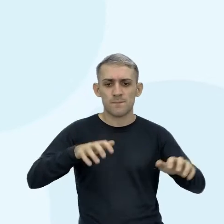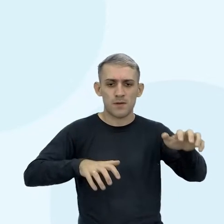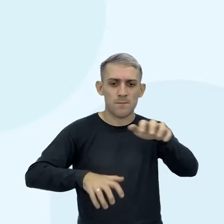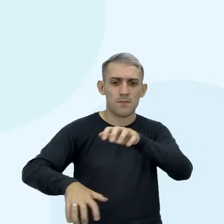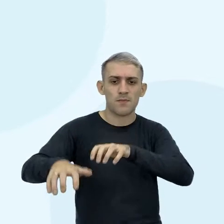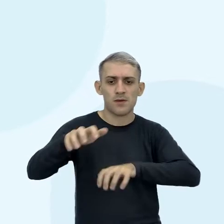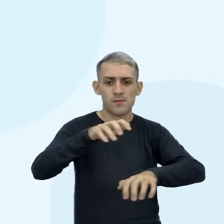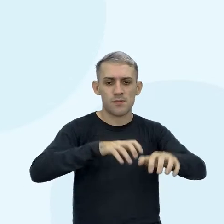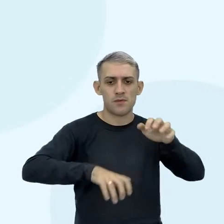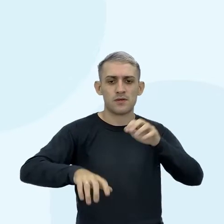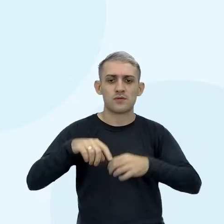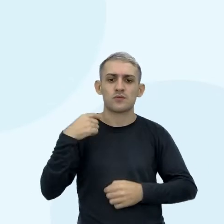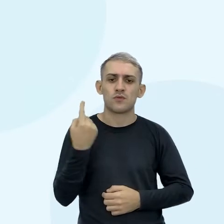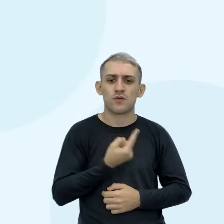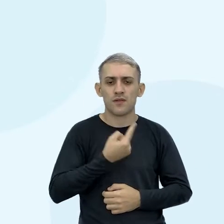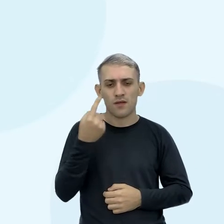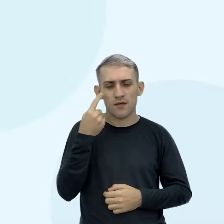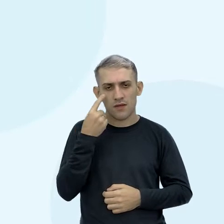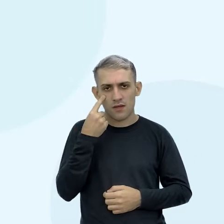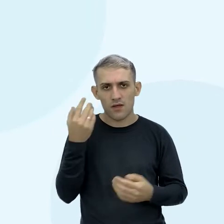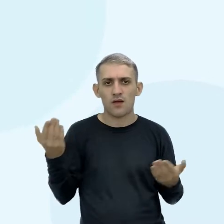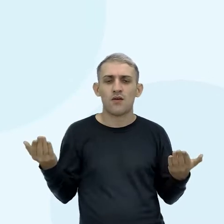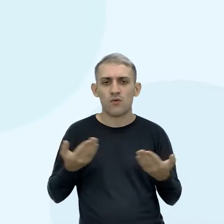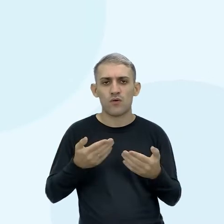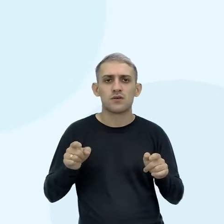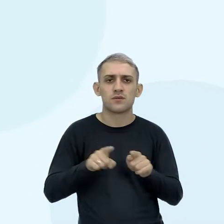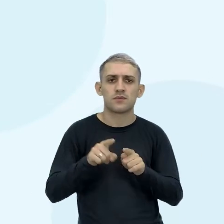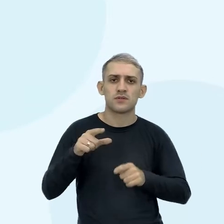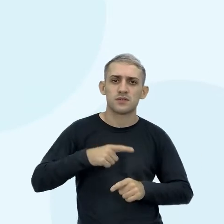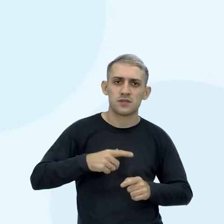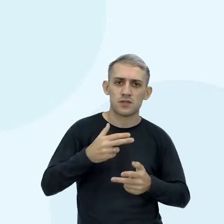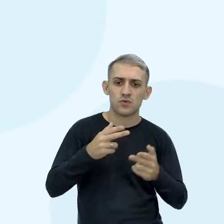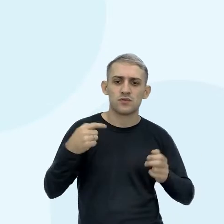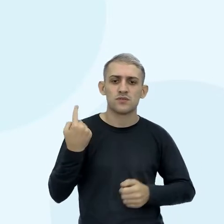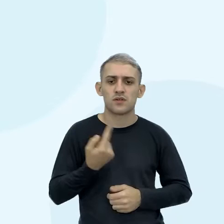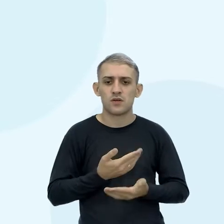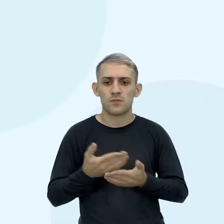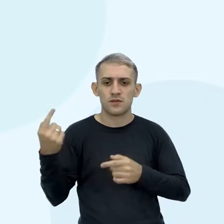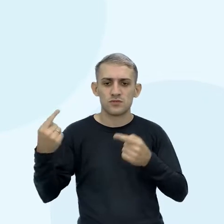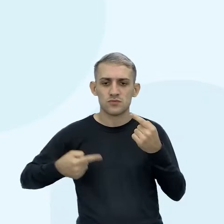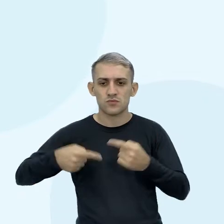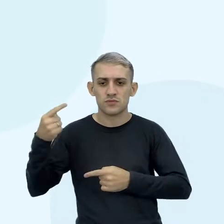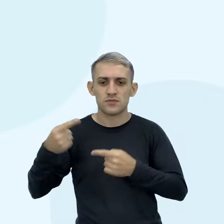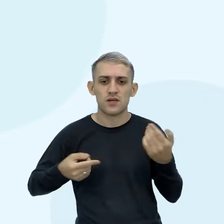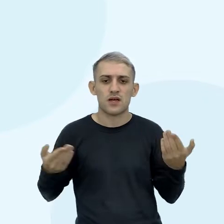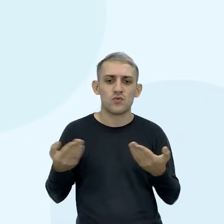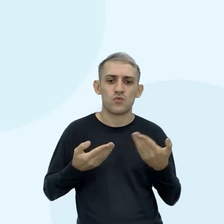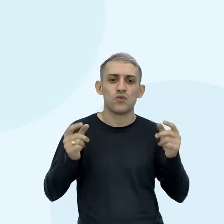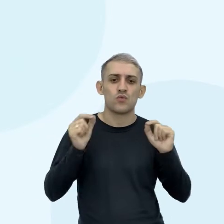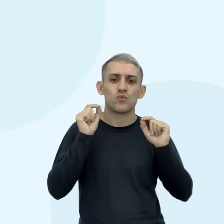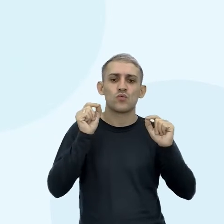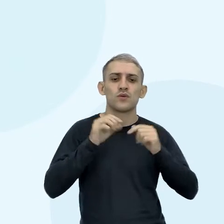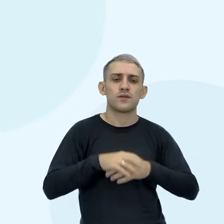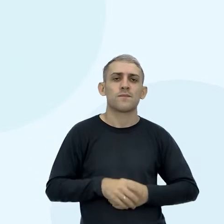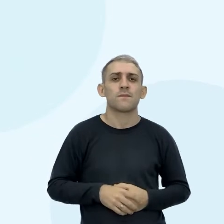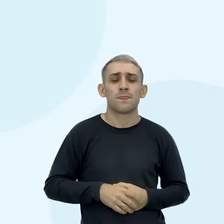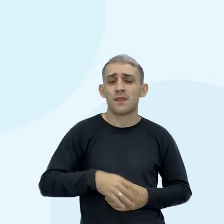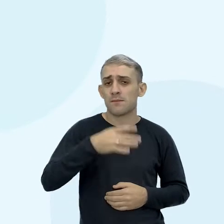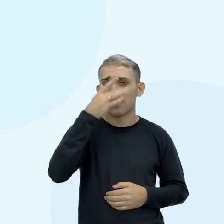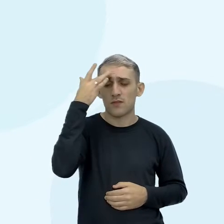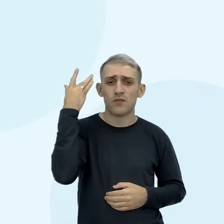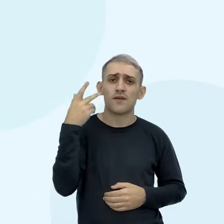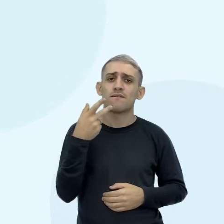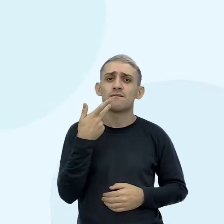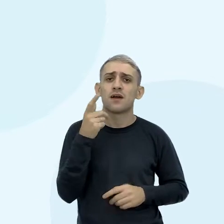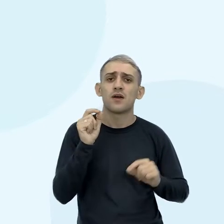nações, né? Que a gente está vendo aqui. E tem algo que se começou a discutir bastante agora, Valmir, porque as pessoas falam,